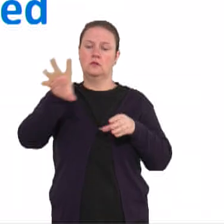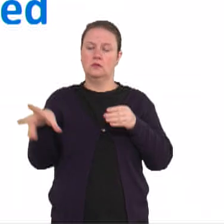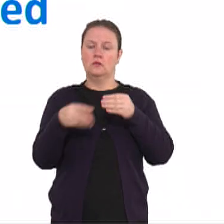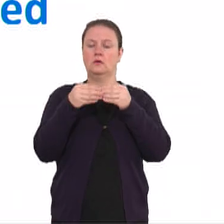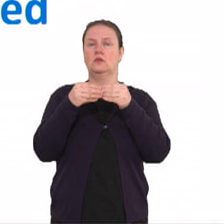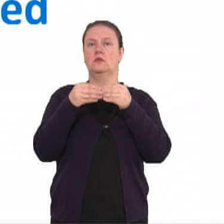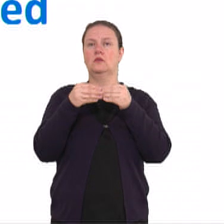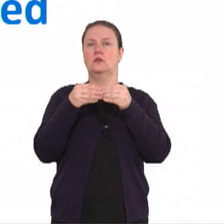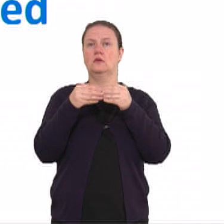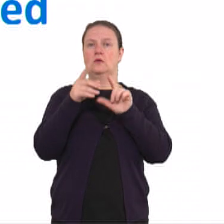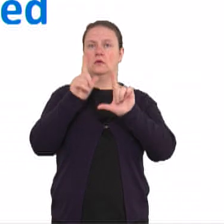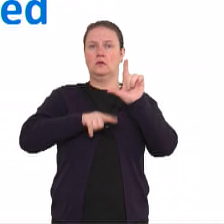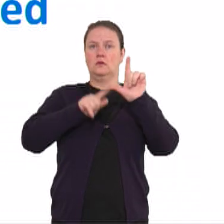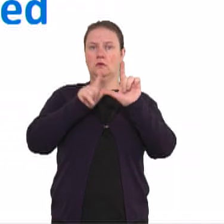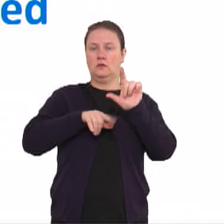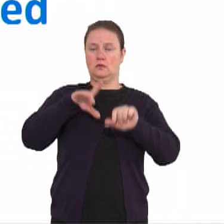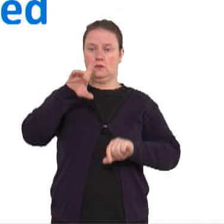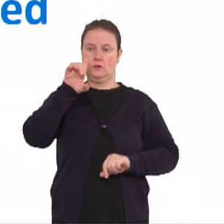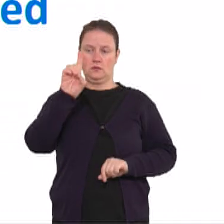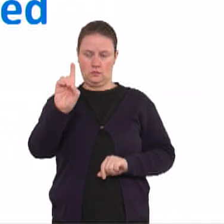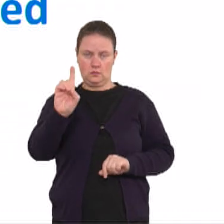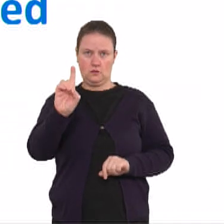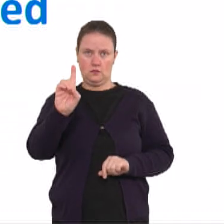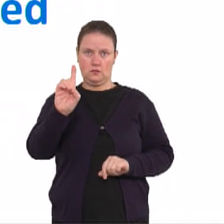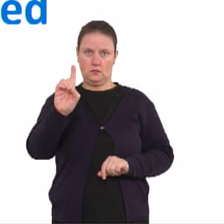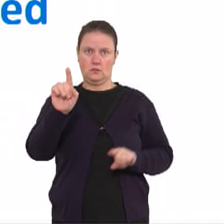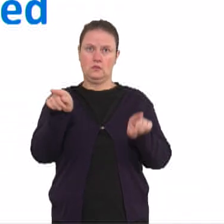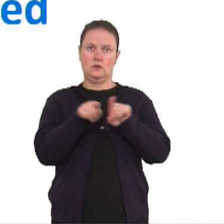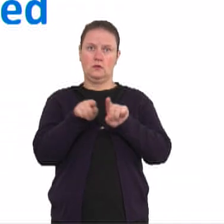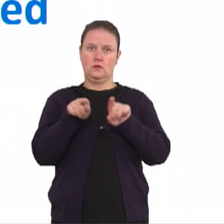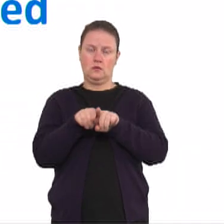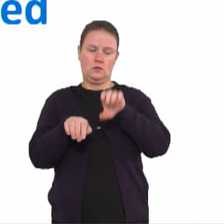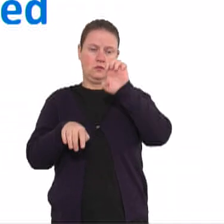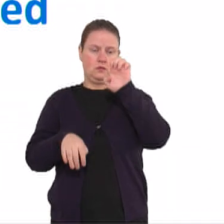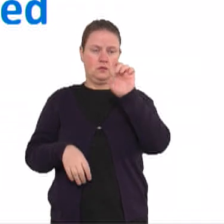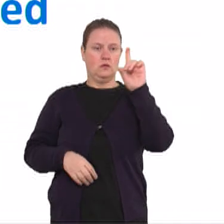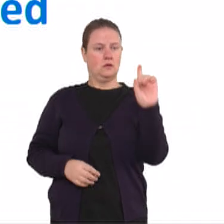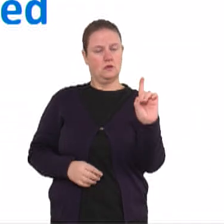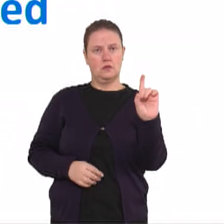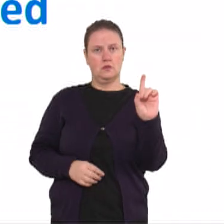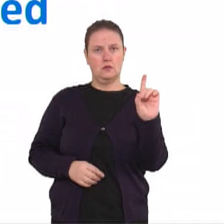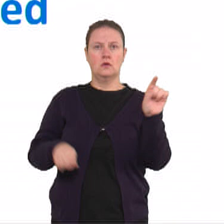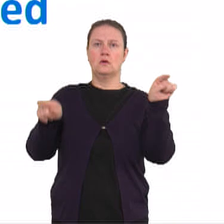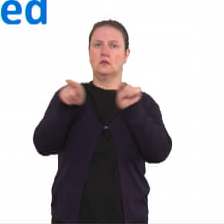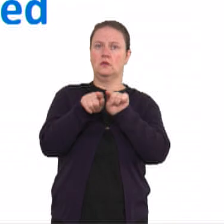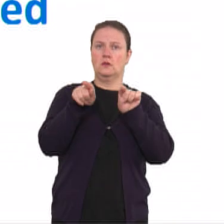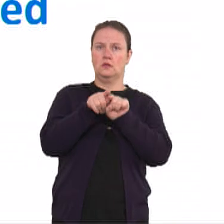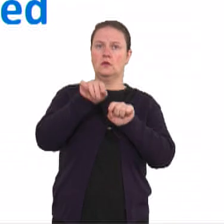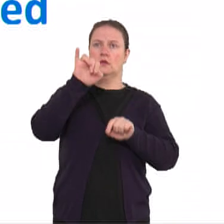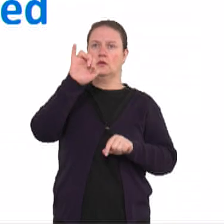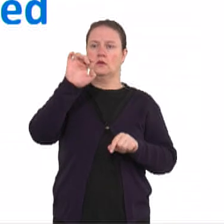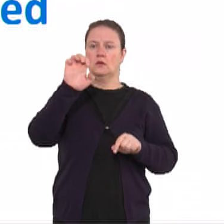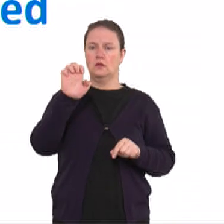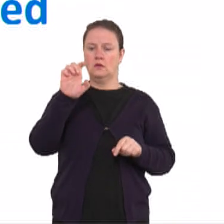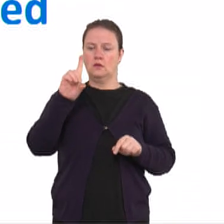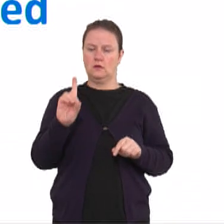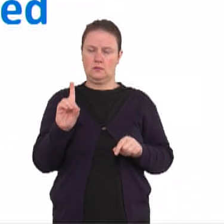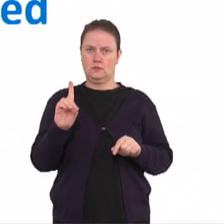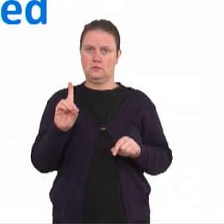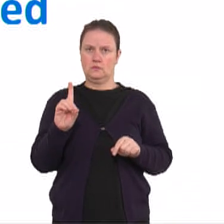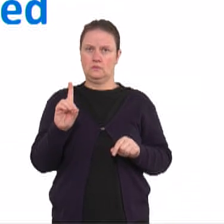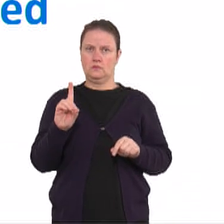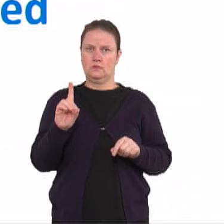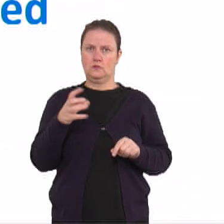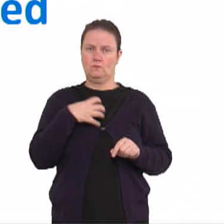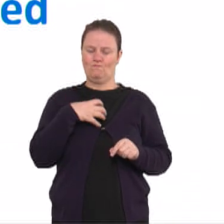acrescentando-se a letra D, as letrinhas ED e a letra IED. E isso tudo na